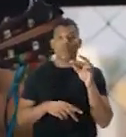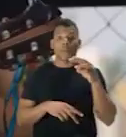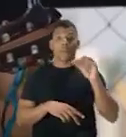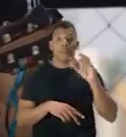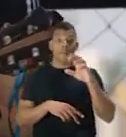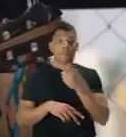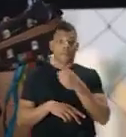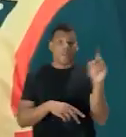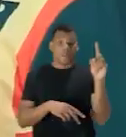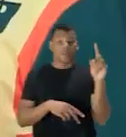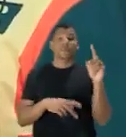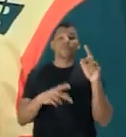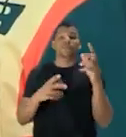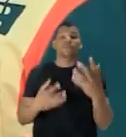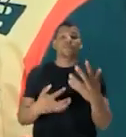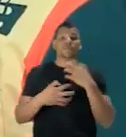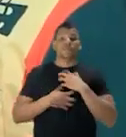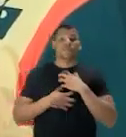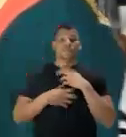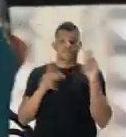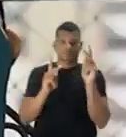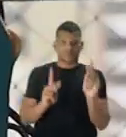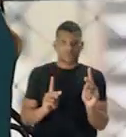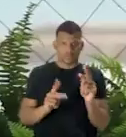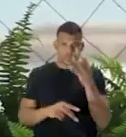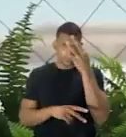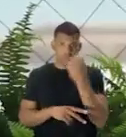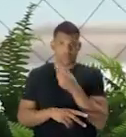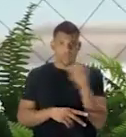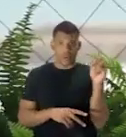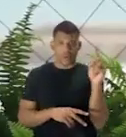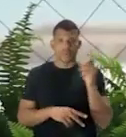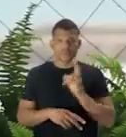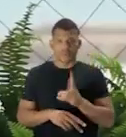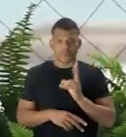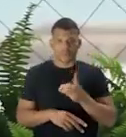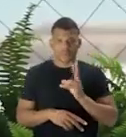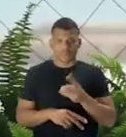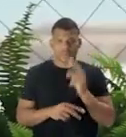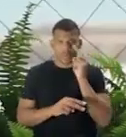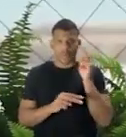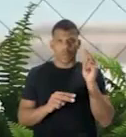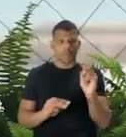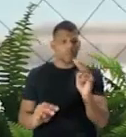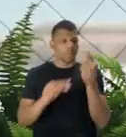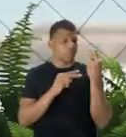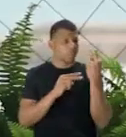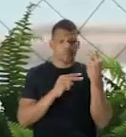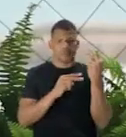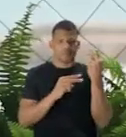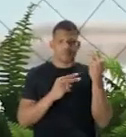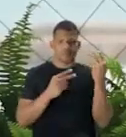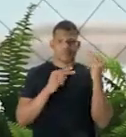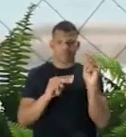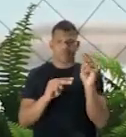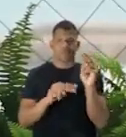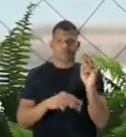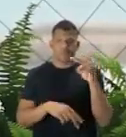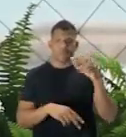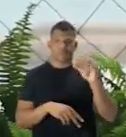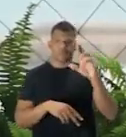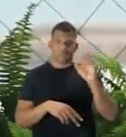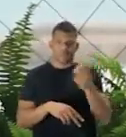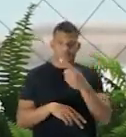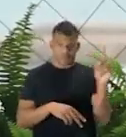pra trás, que a vaga da maré vai trazer a paz. Manter acesa a